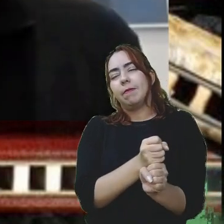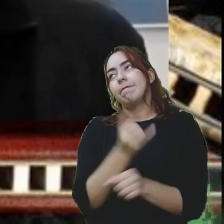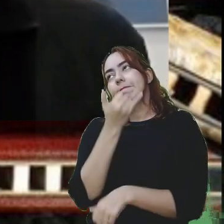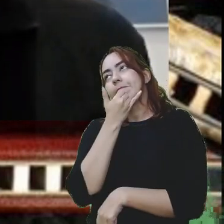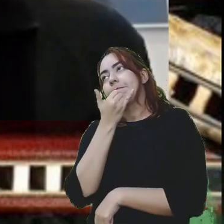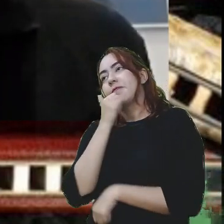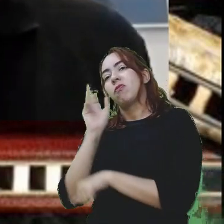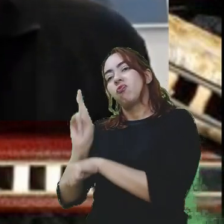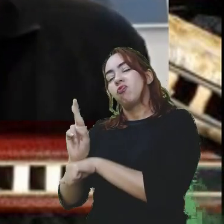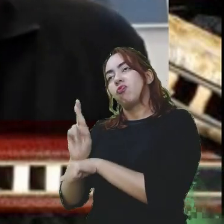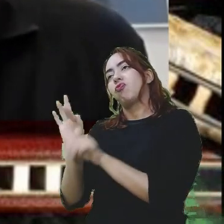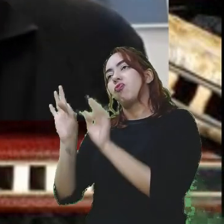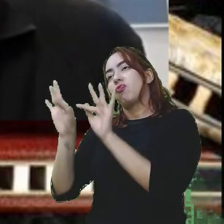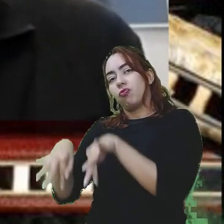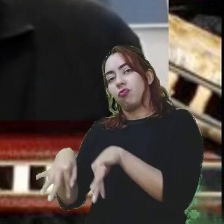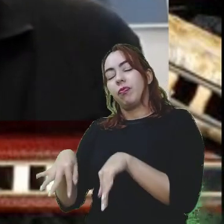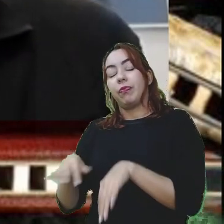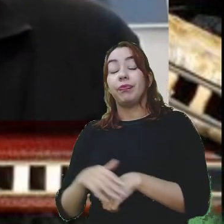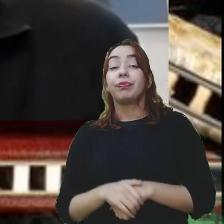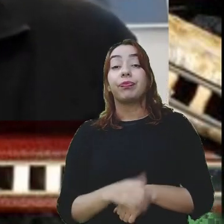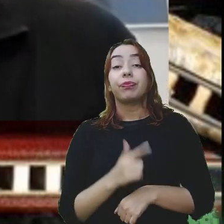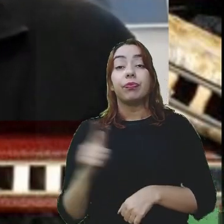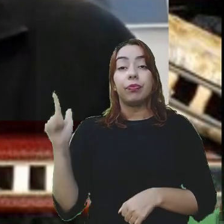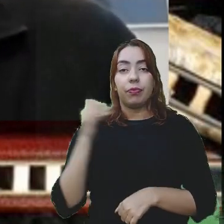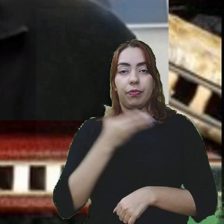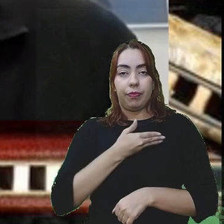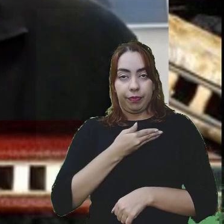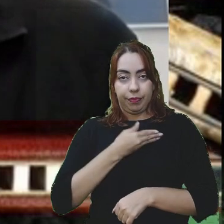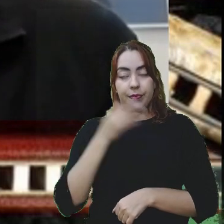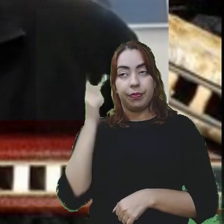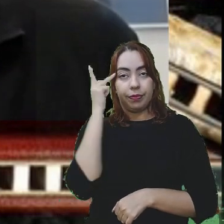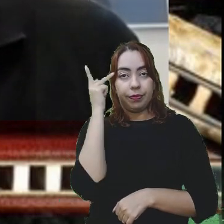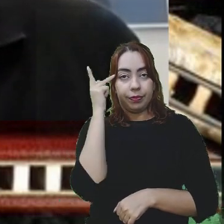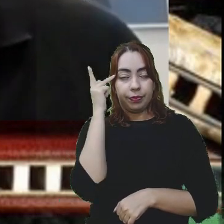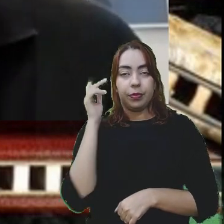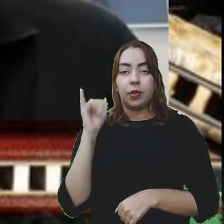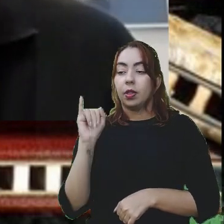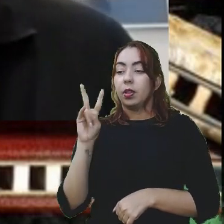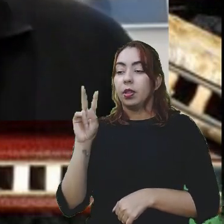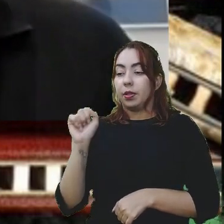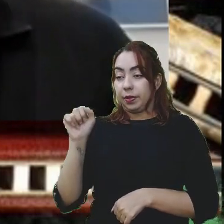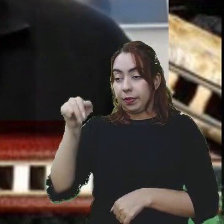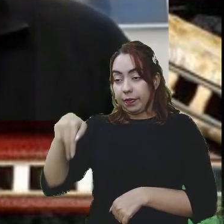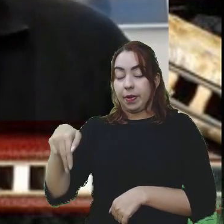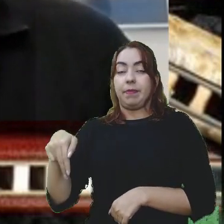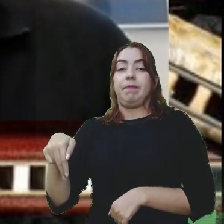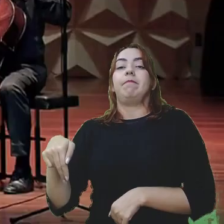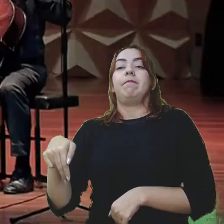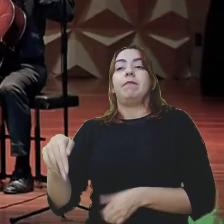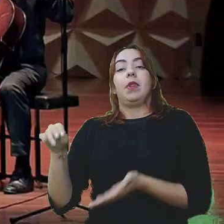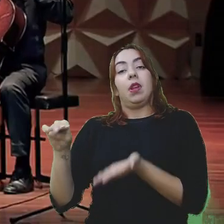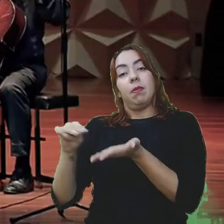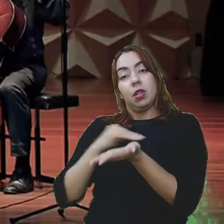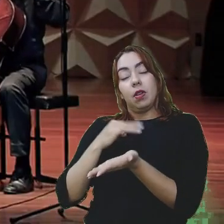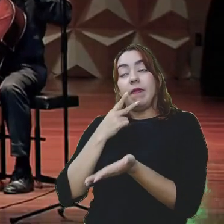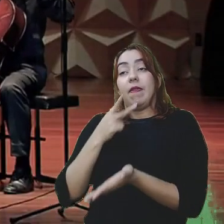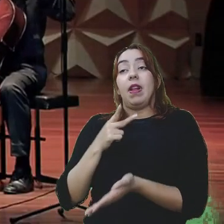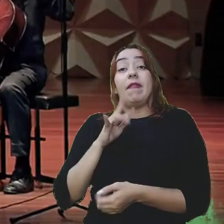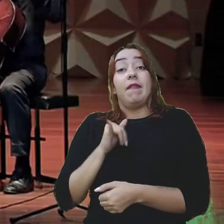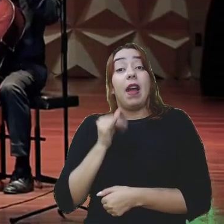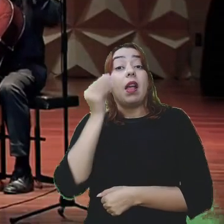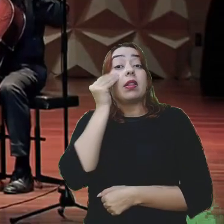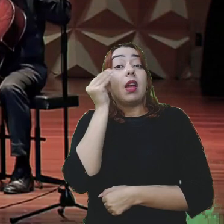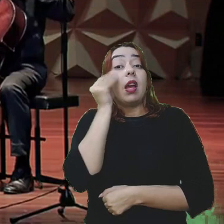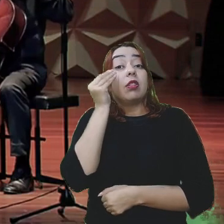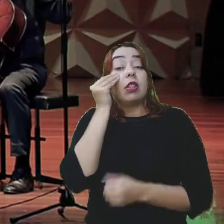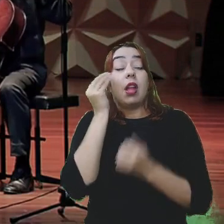um outro amigo, o Ivan Márcio, lá de São Paulo, me mandou uma mensagem: então, olha, você tem que testar essa gaita, não sei o que e tal, blá,